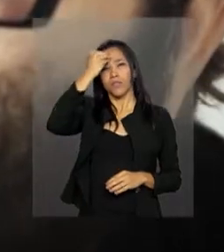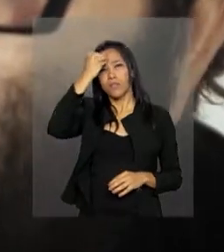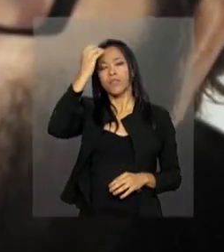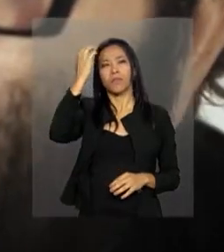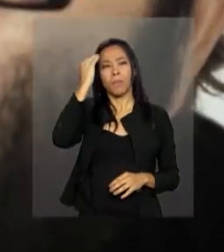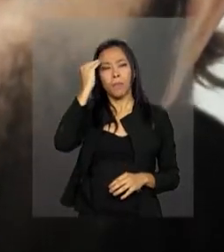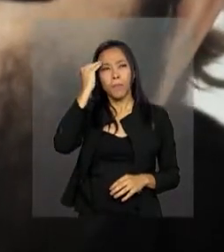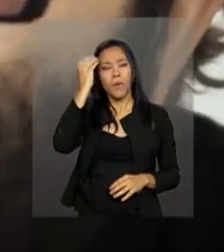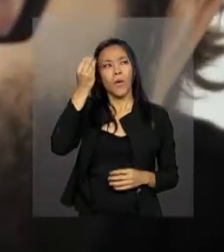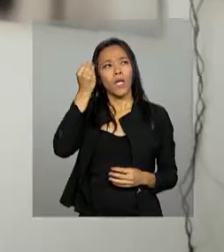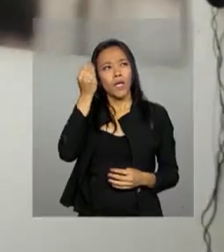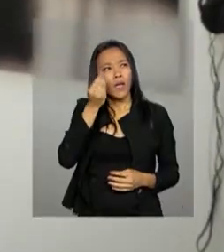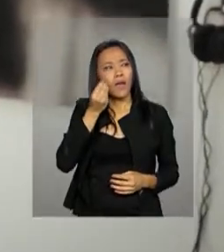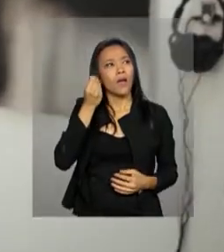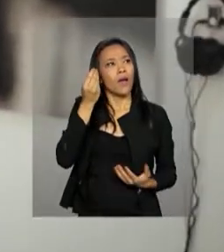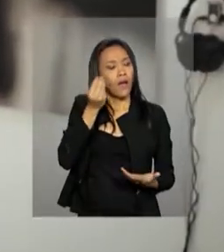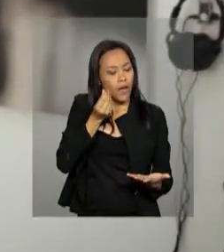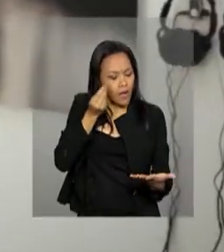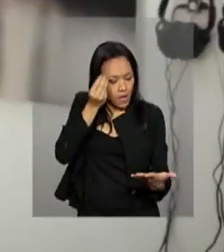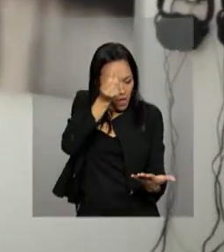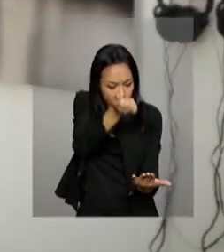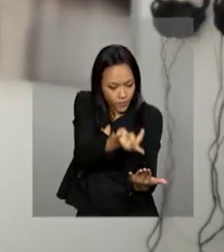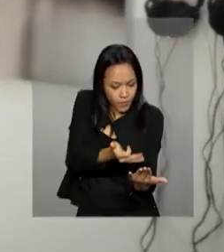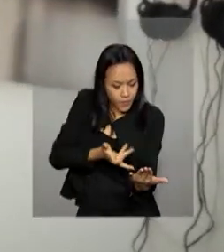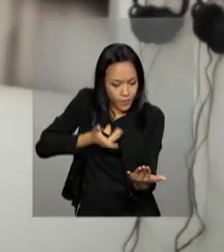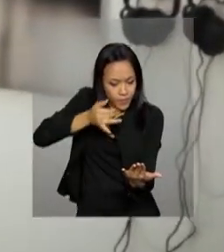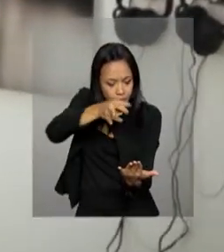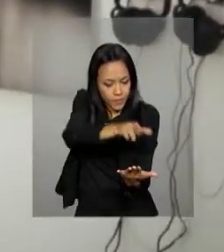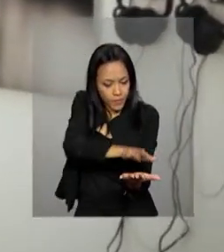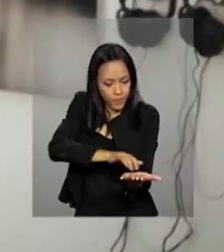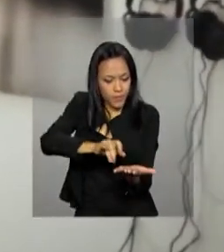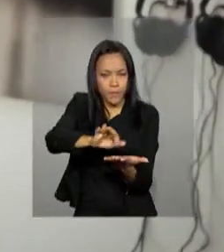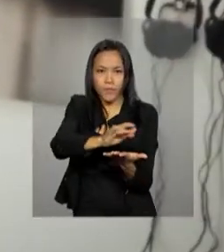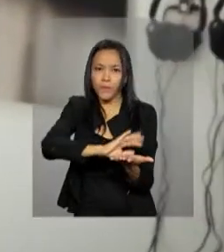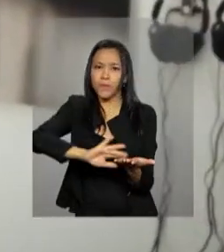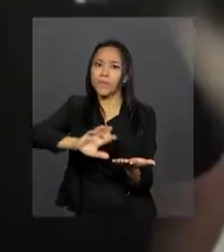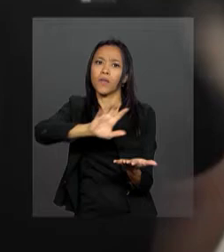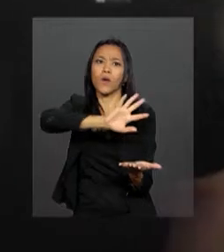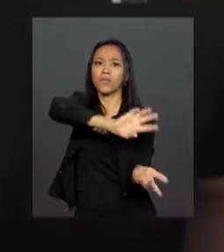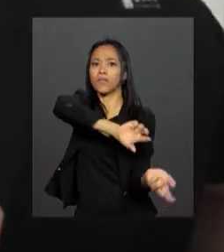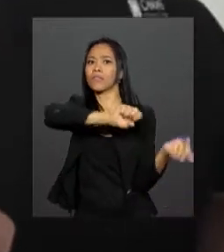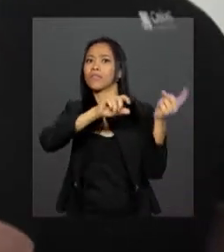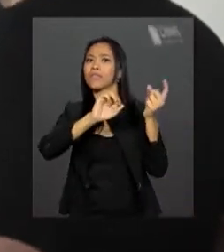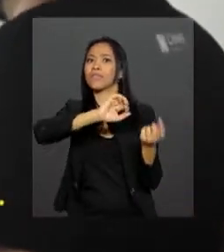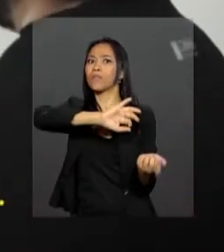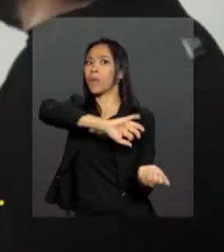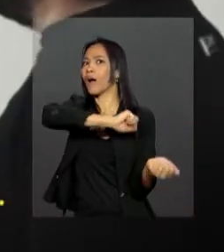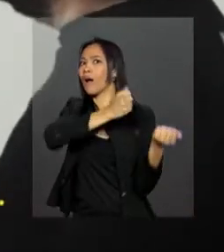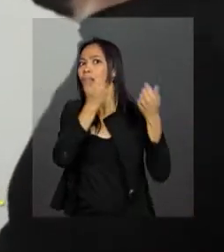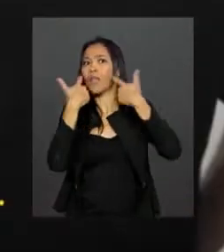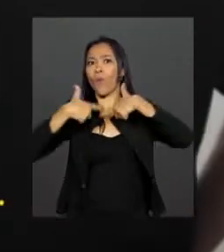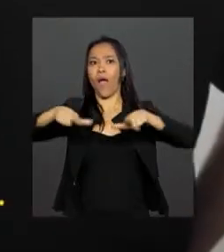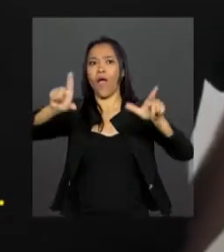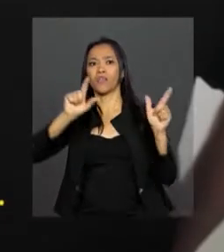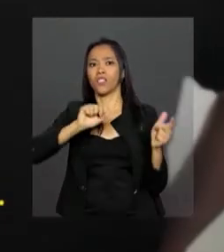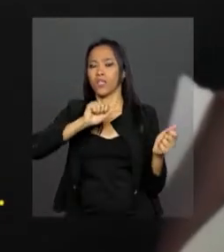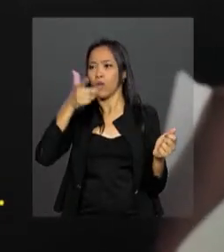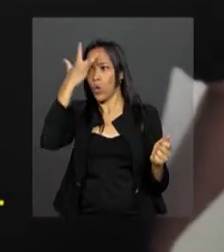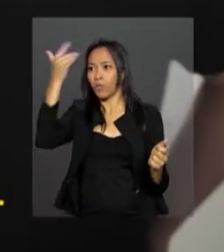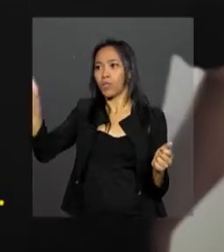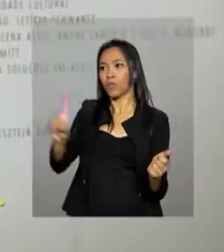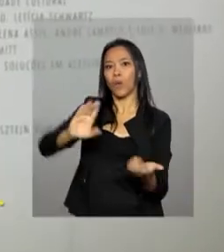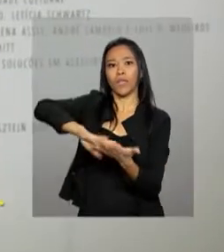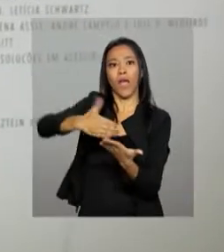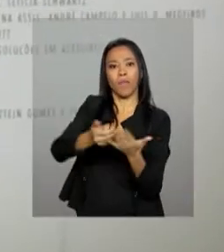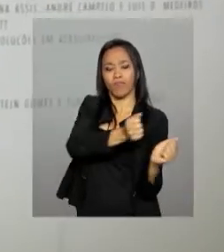você escreve sobre ela, descrevendo ela, você traduz isso para uma outra linguagem, que é interpretada por outra pessoa,